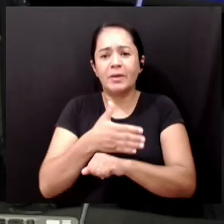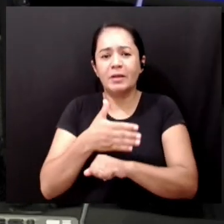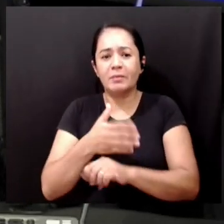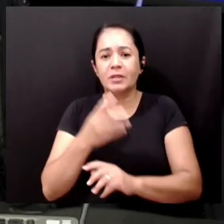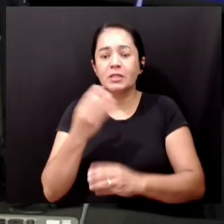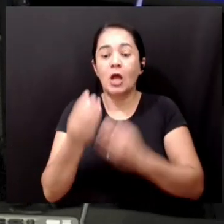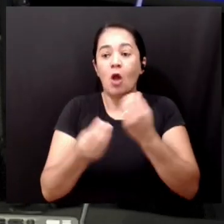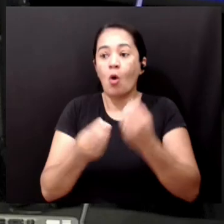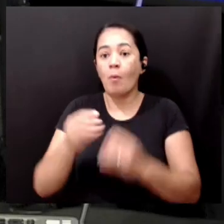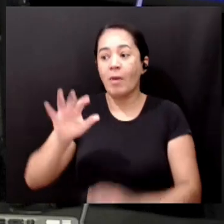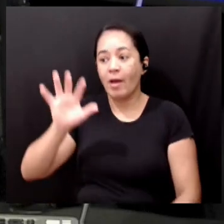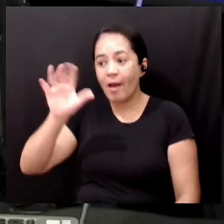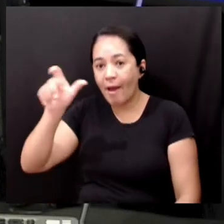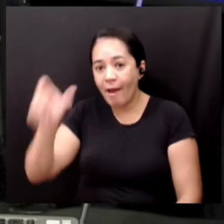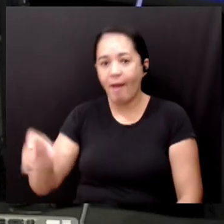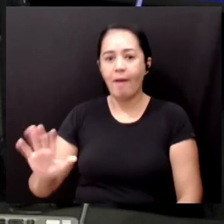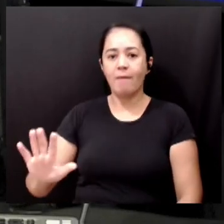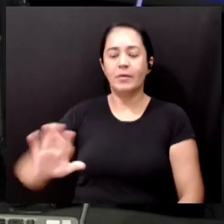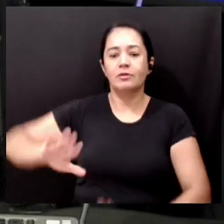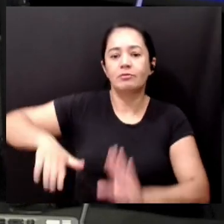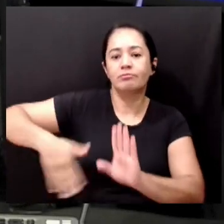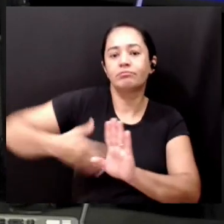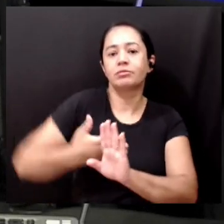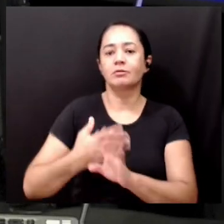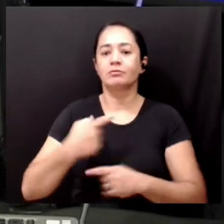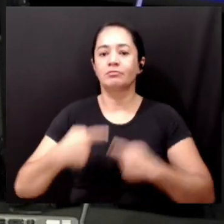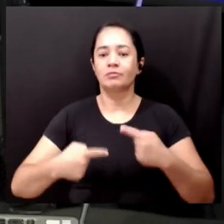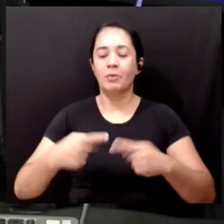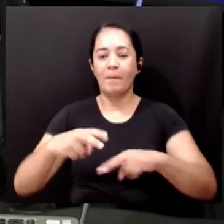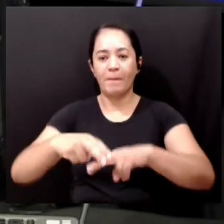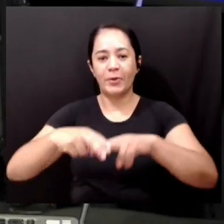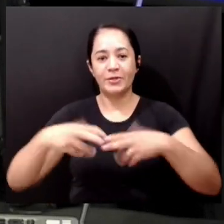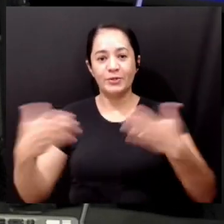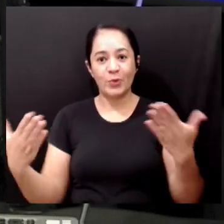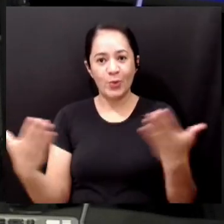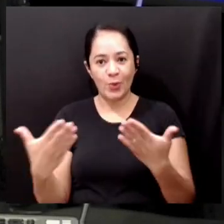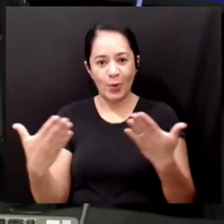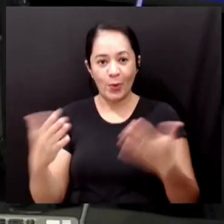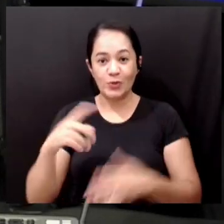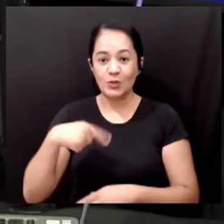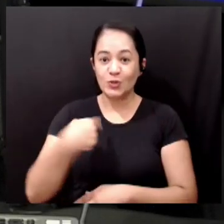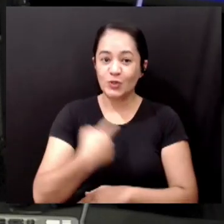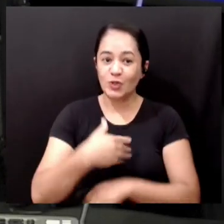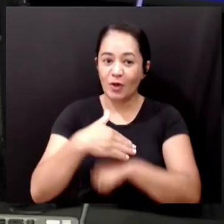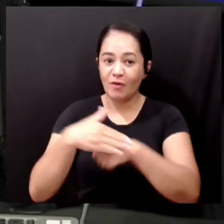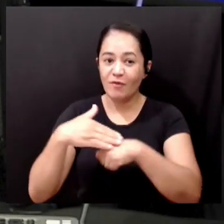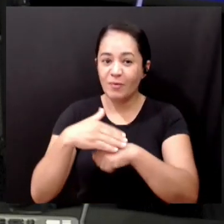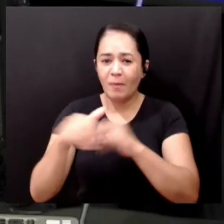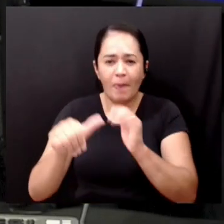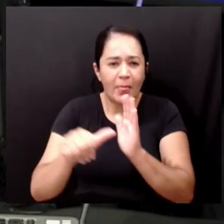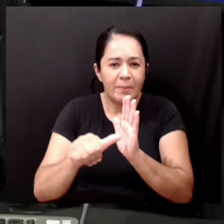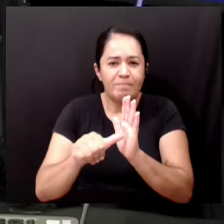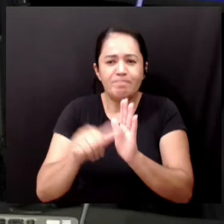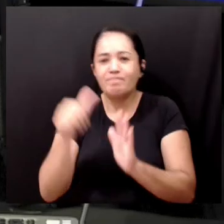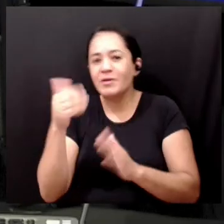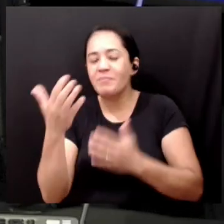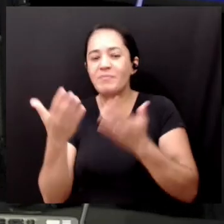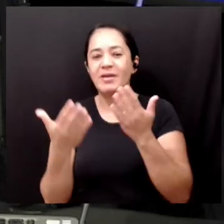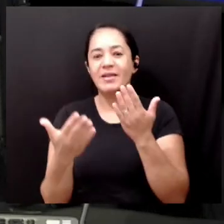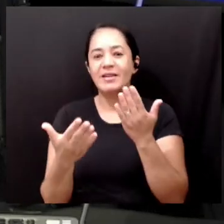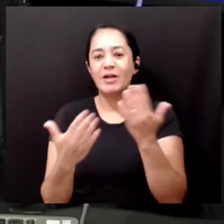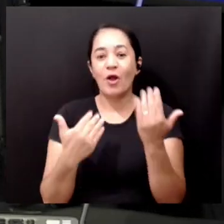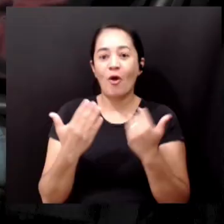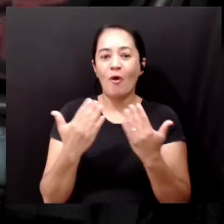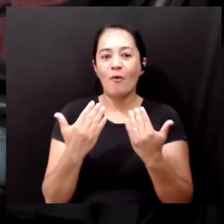trás do político. E por isso hoje que nós vamos bater essa primeira conversa aqui com o